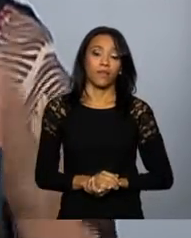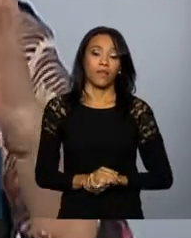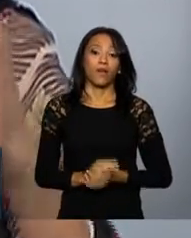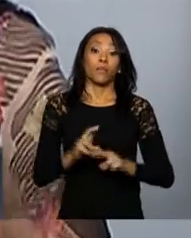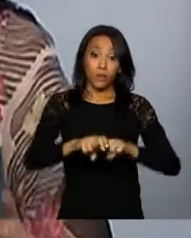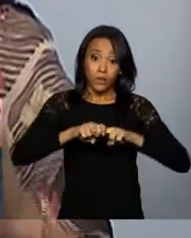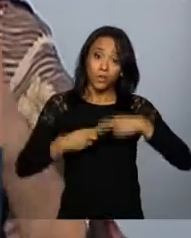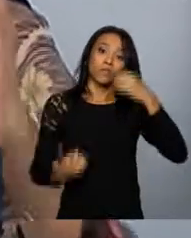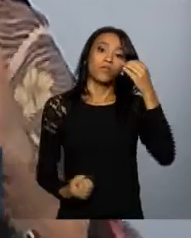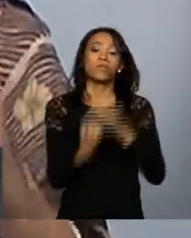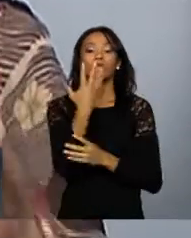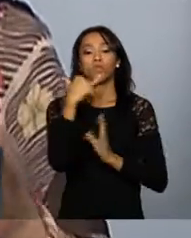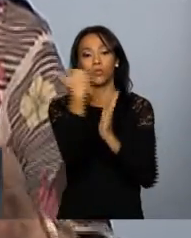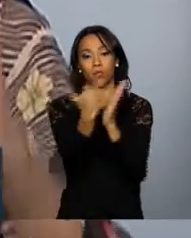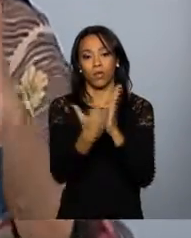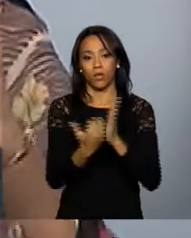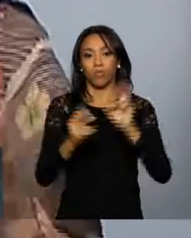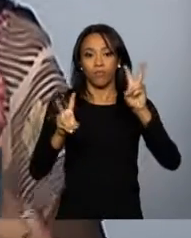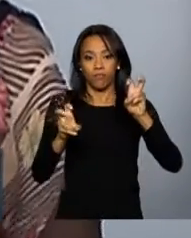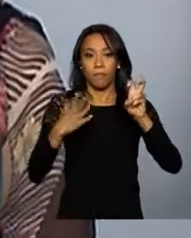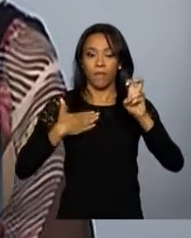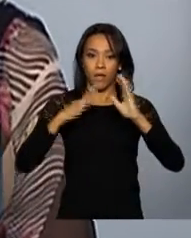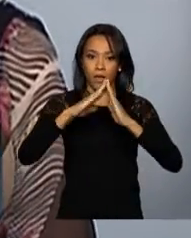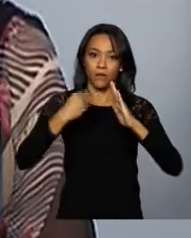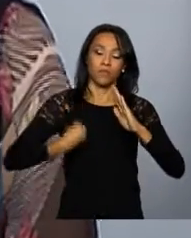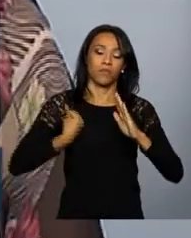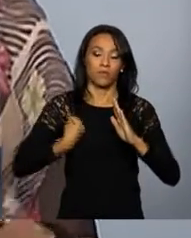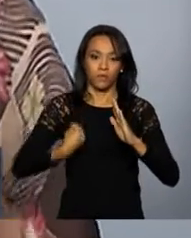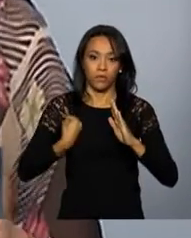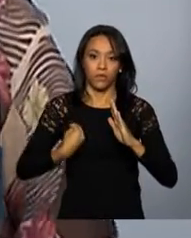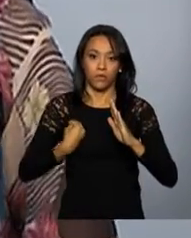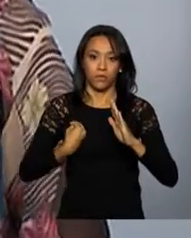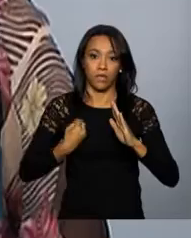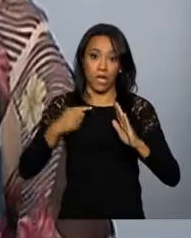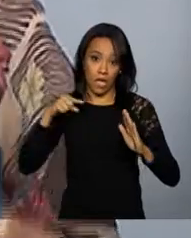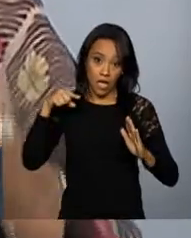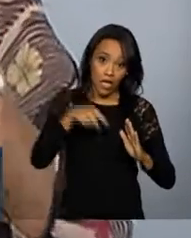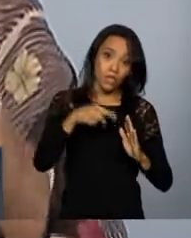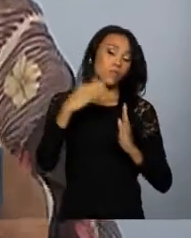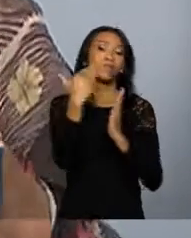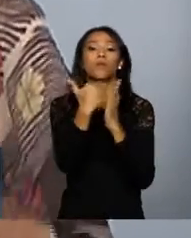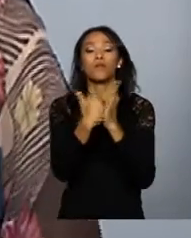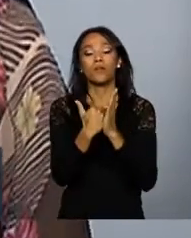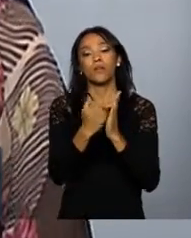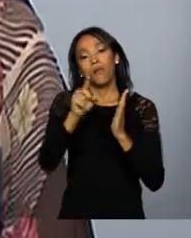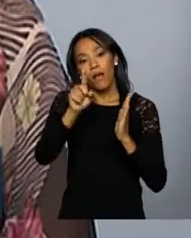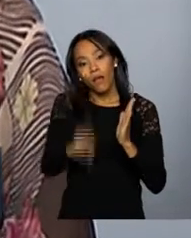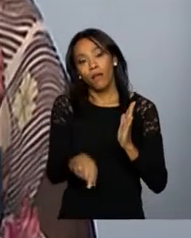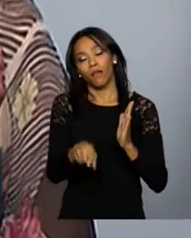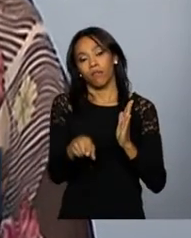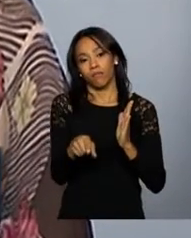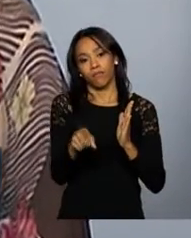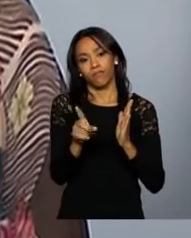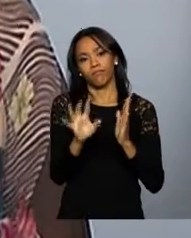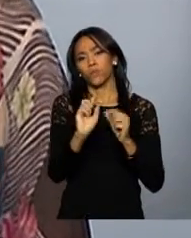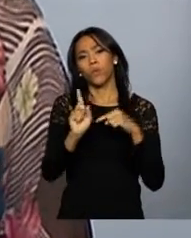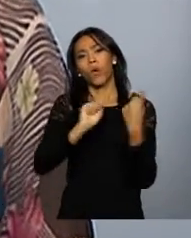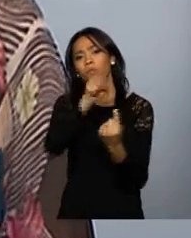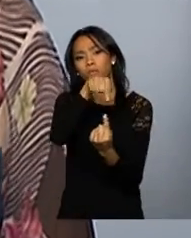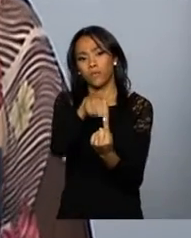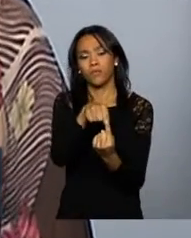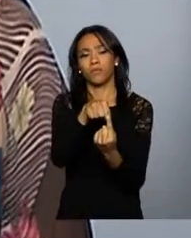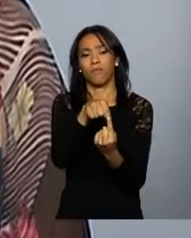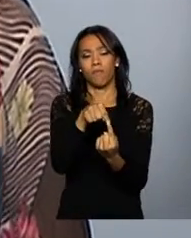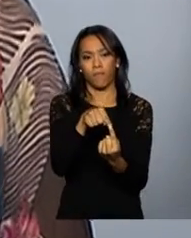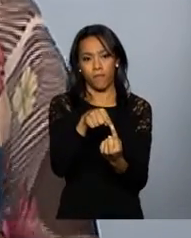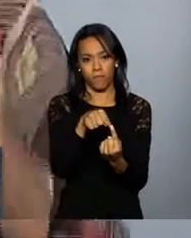nasceu o programa Minha Casa Minha Vida. Ele é um programa cujo objetivo